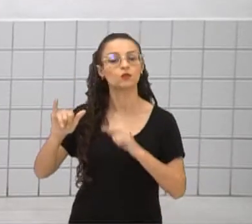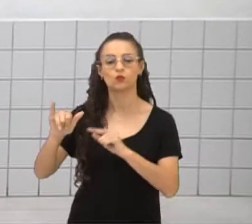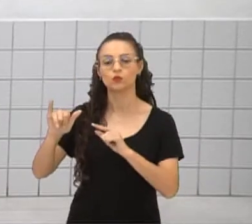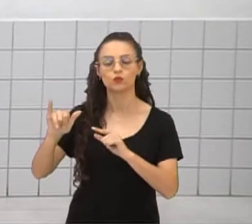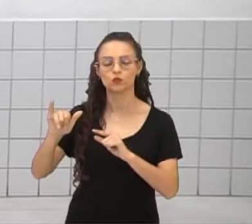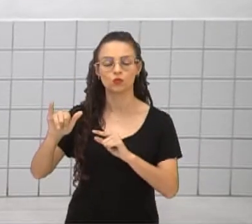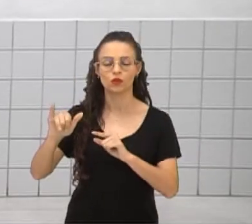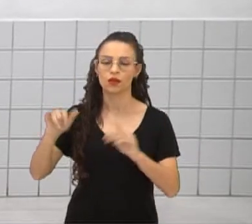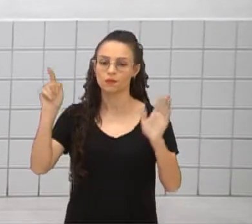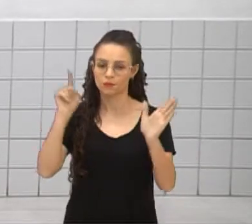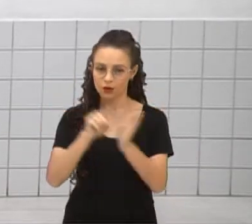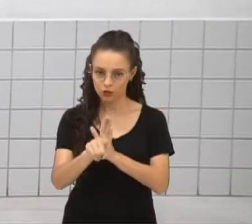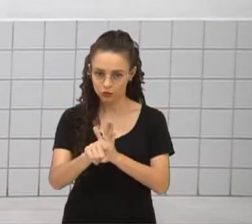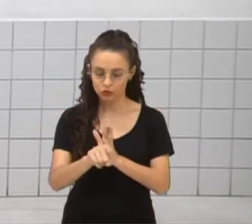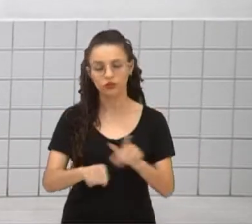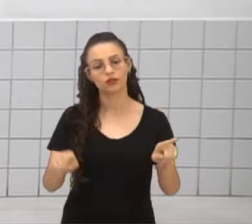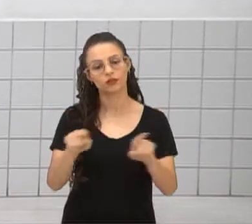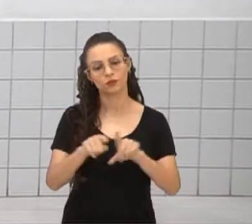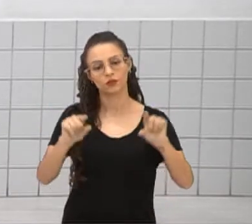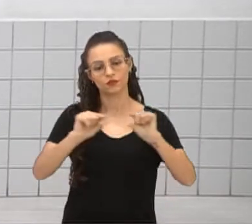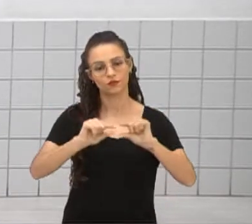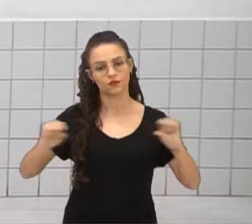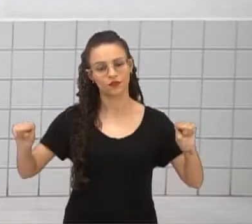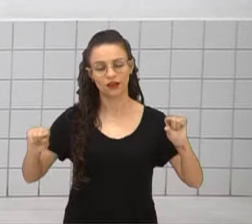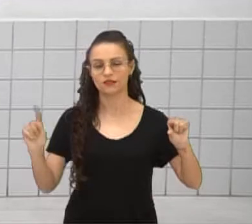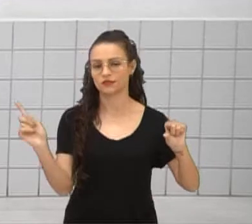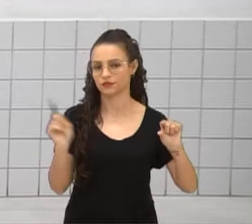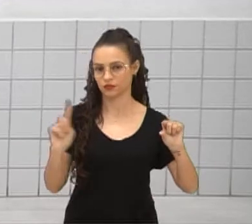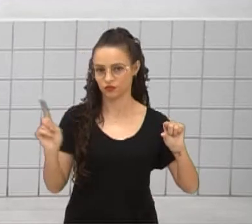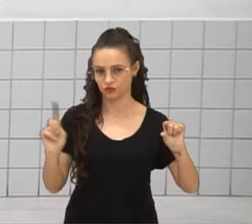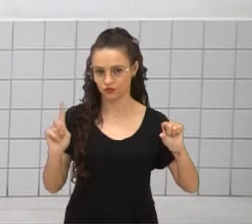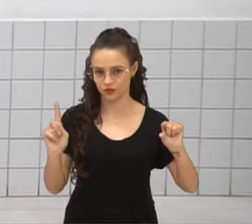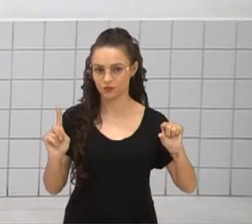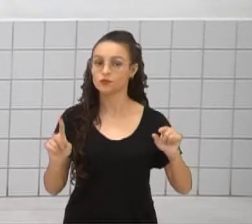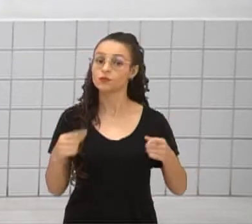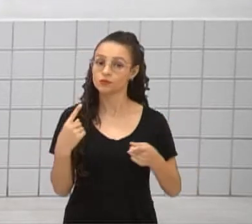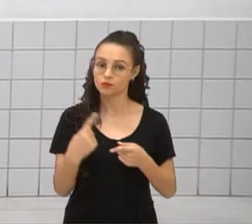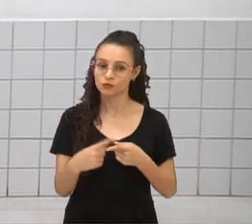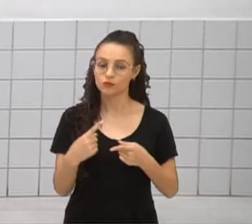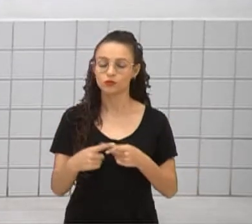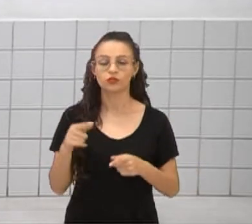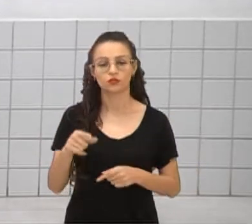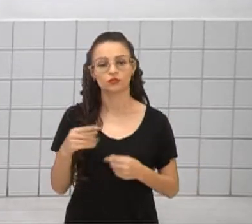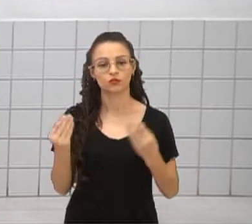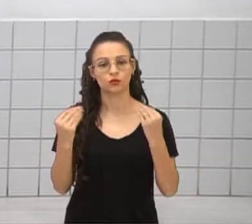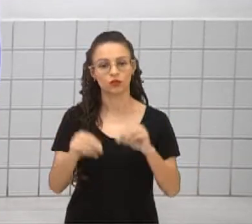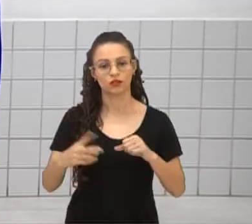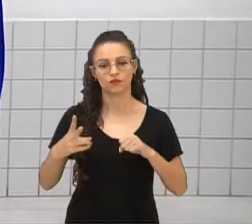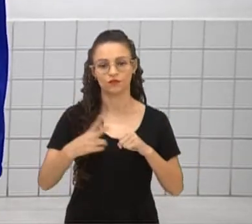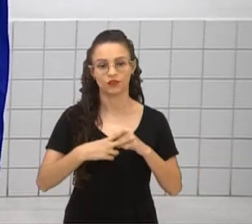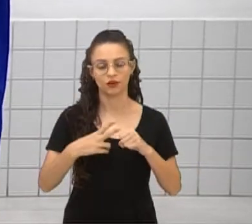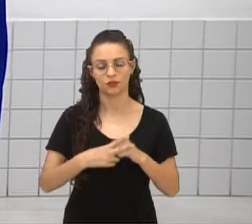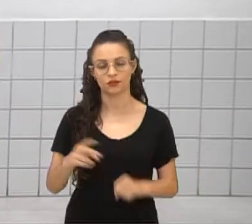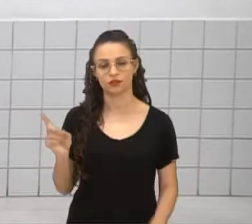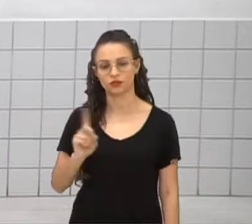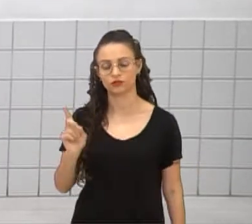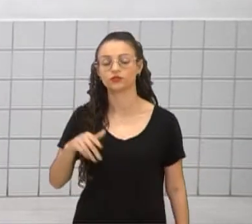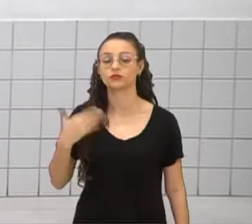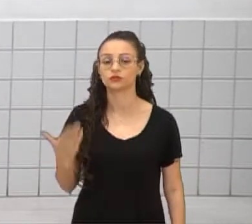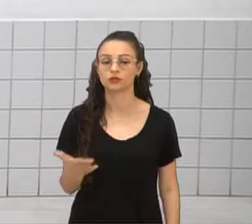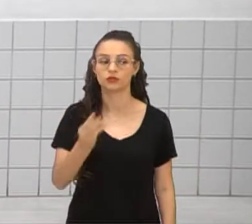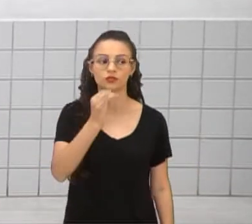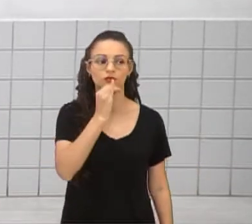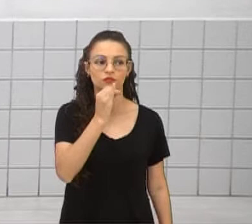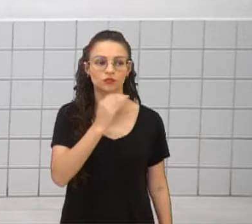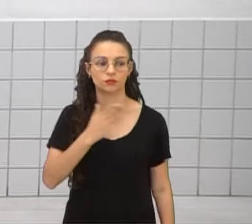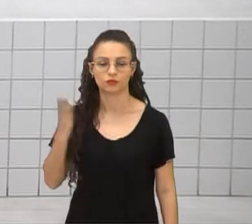utilizado em perguntas e frases negativas justamente quando você coloca o verbo na negativa então por